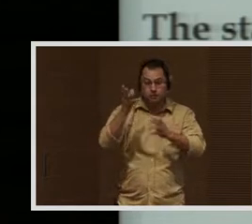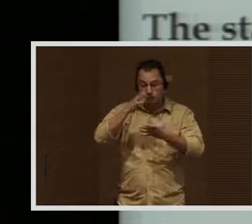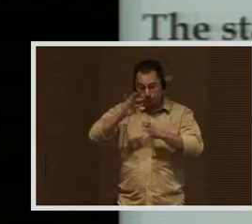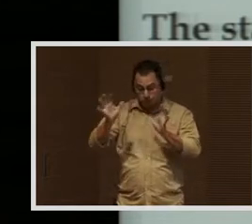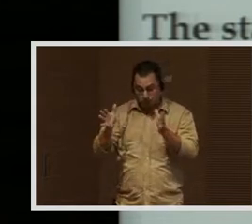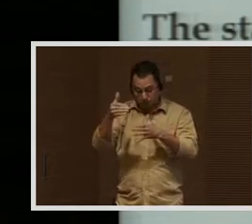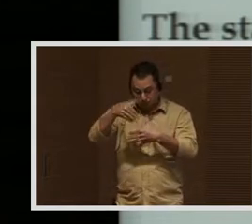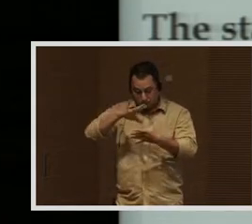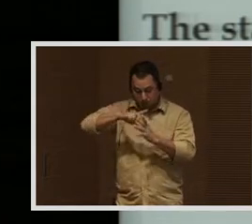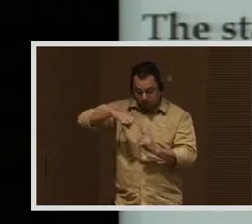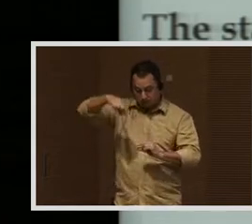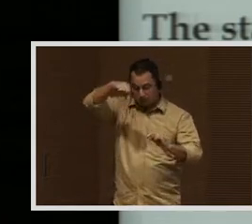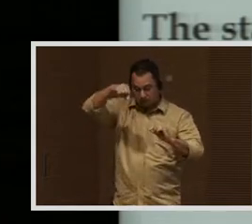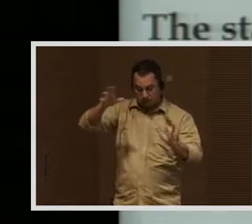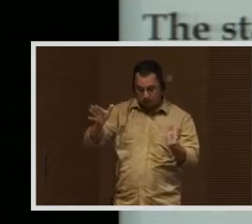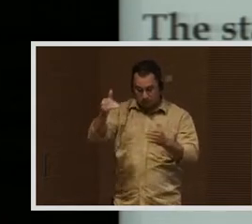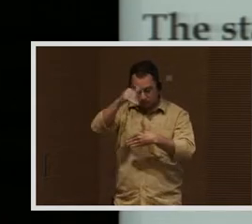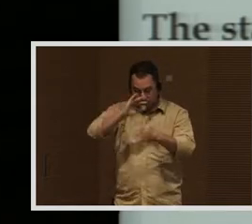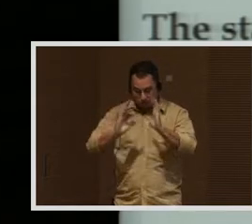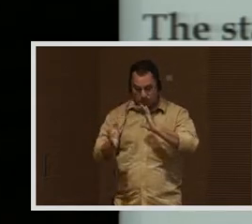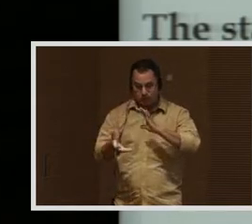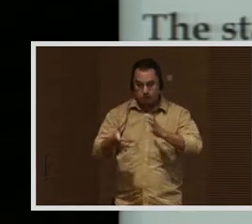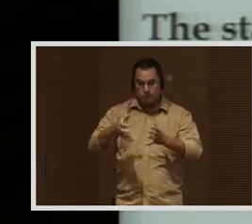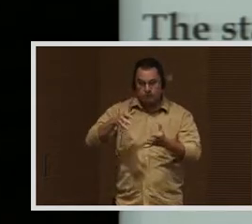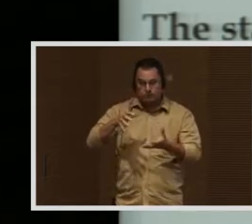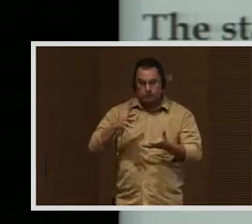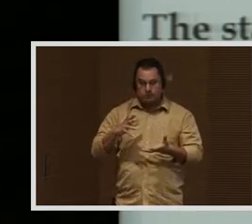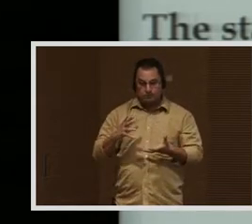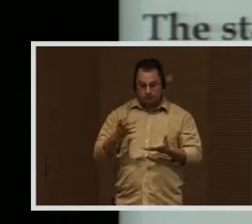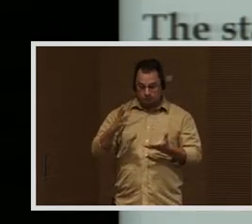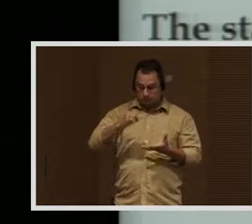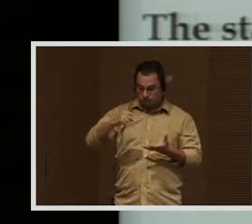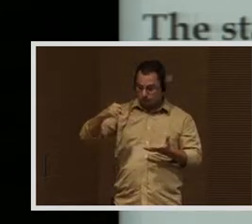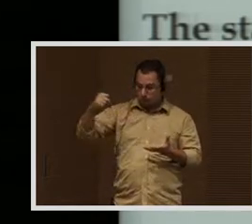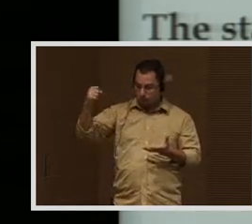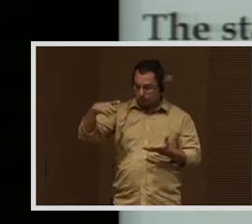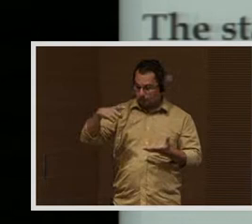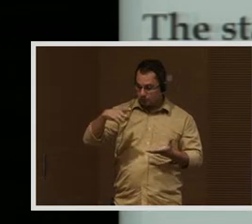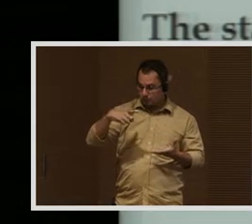a lua e decomponham o sol,